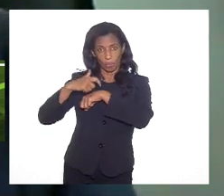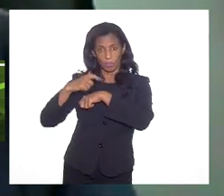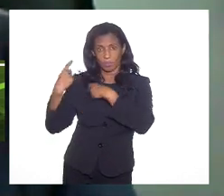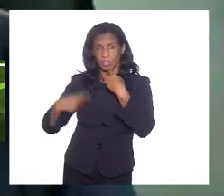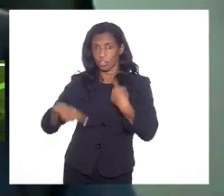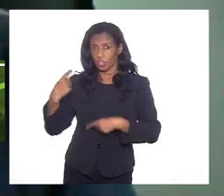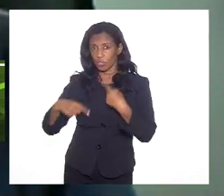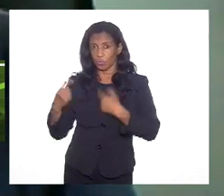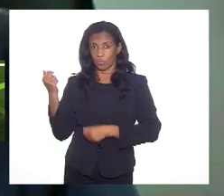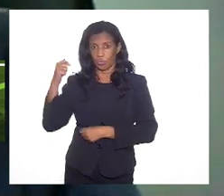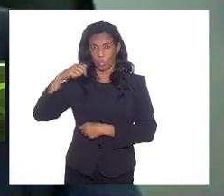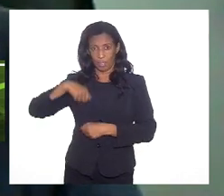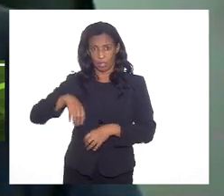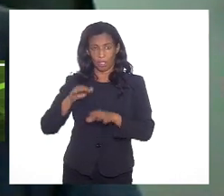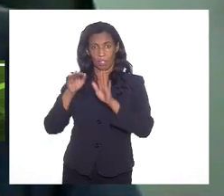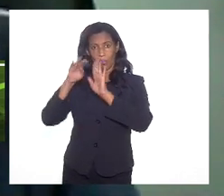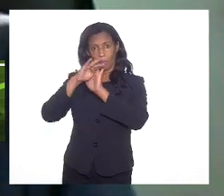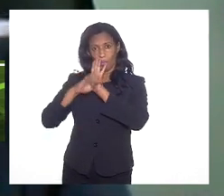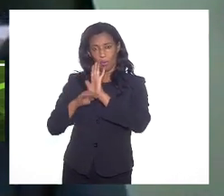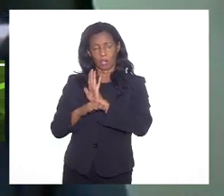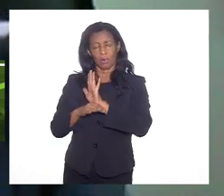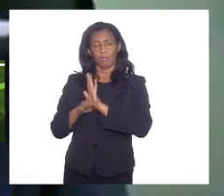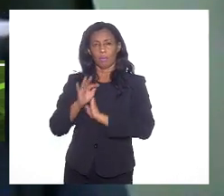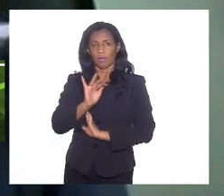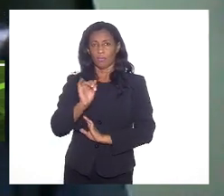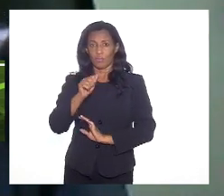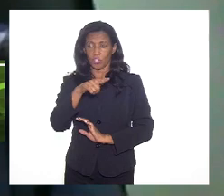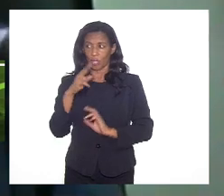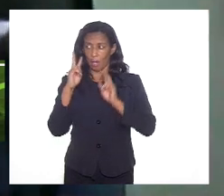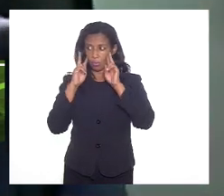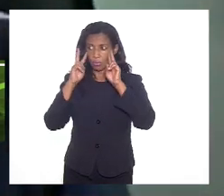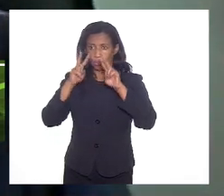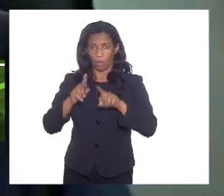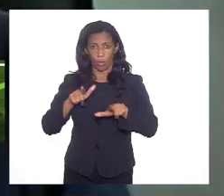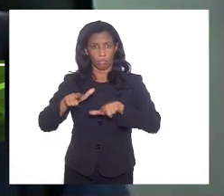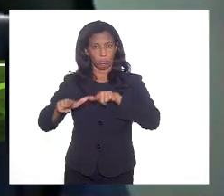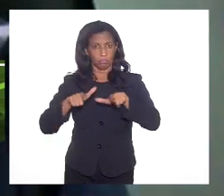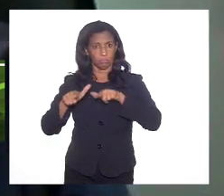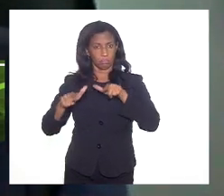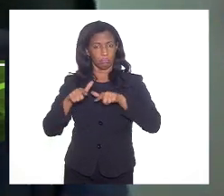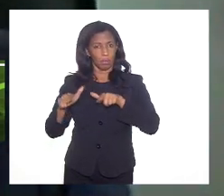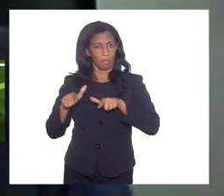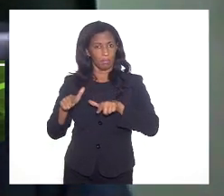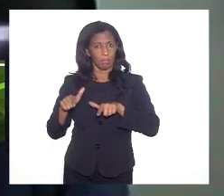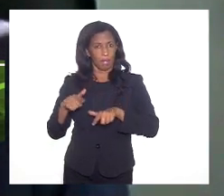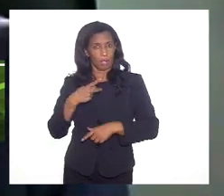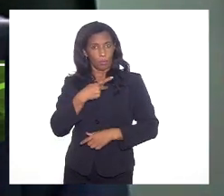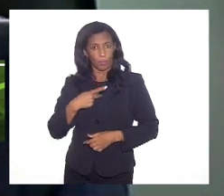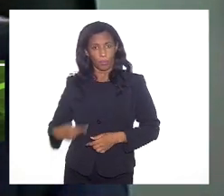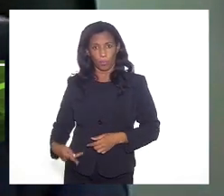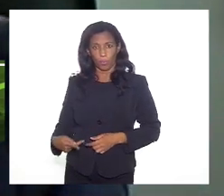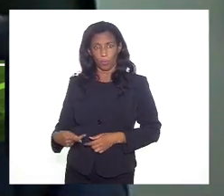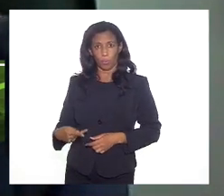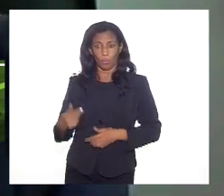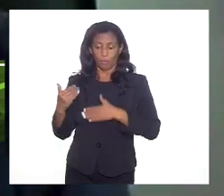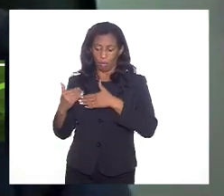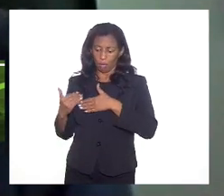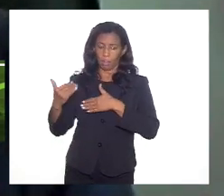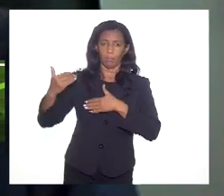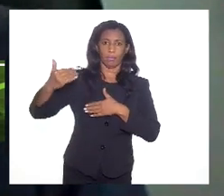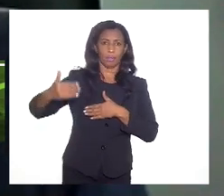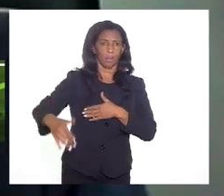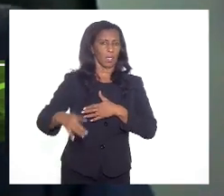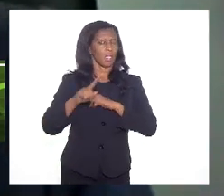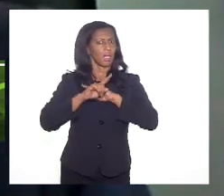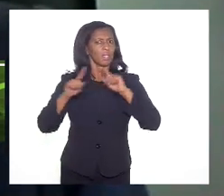discutir aqui o programa de recuperação fiscal, se olhe para o serviço público daqui para frente. Não se, em nenhum momento, se